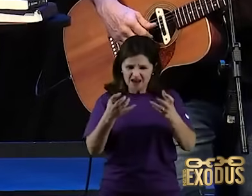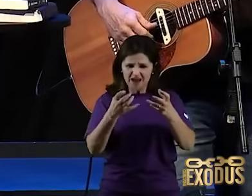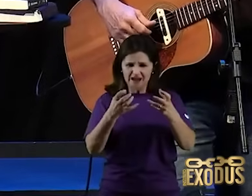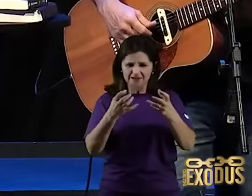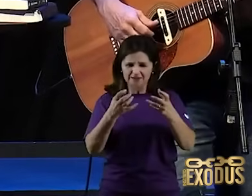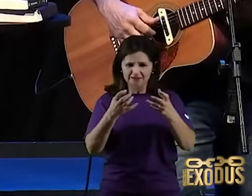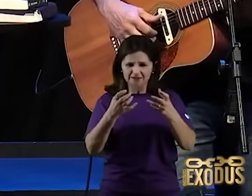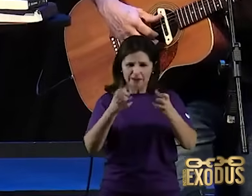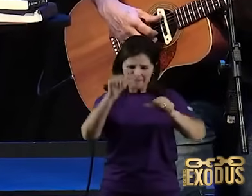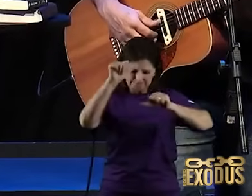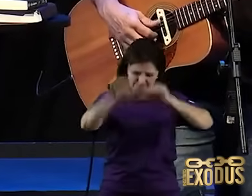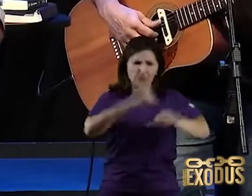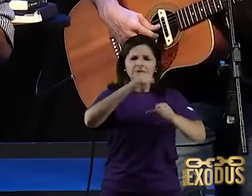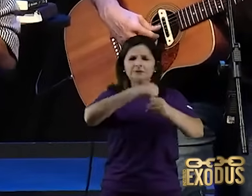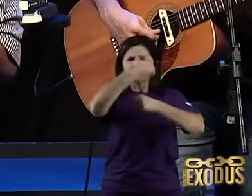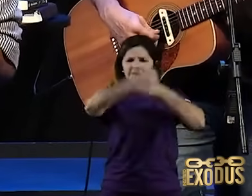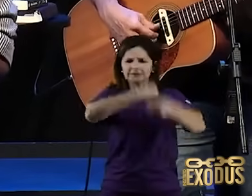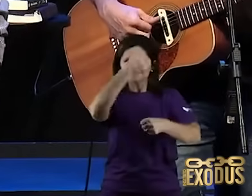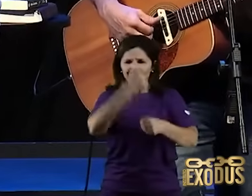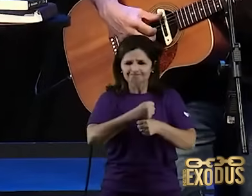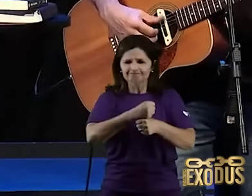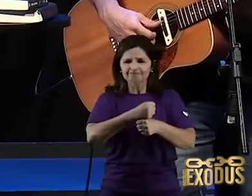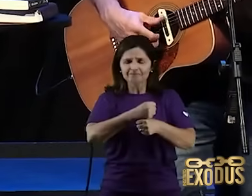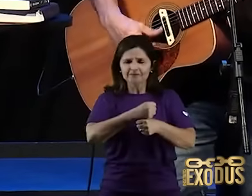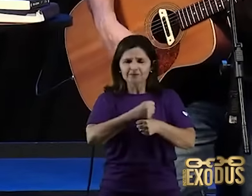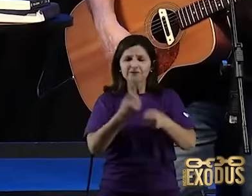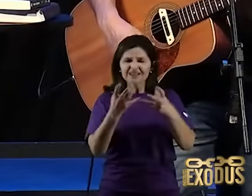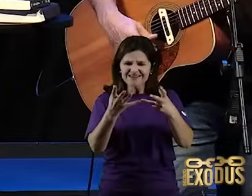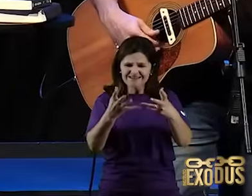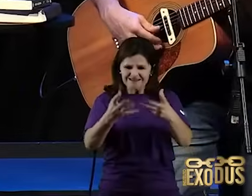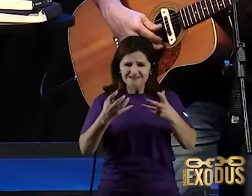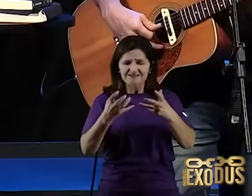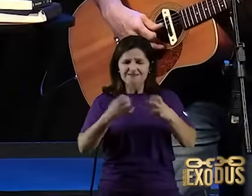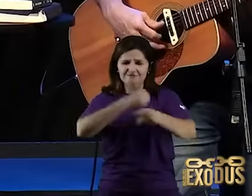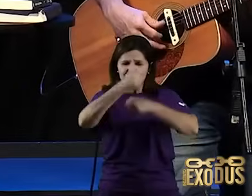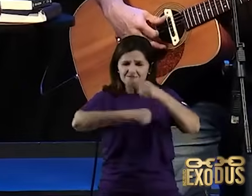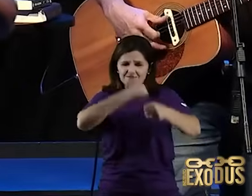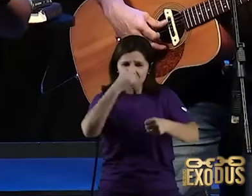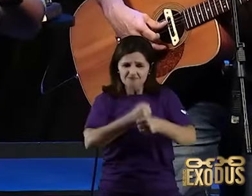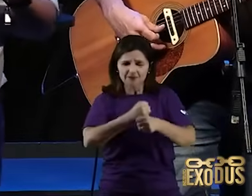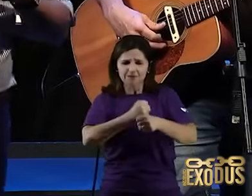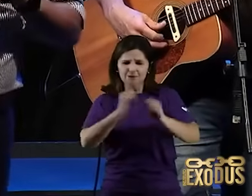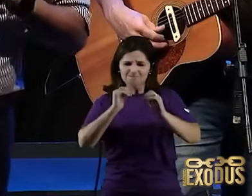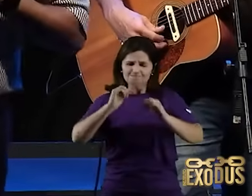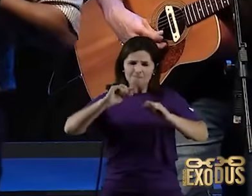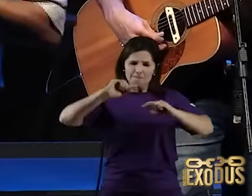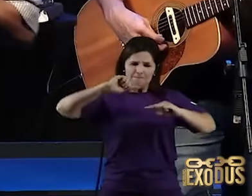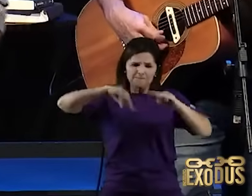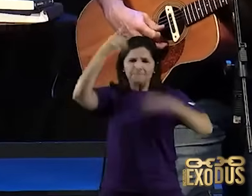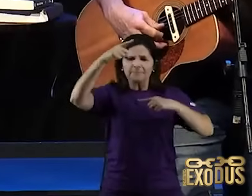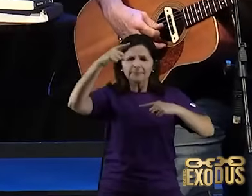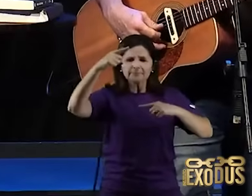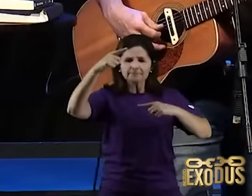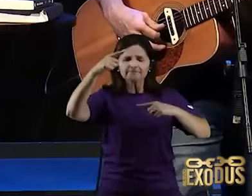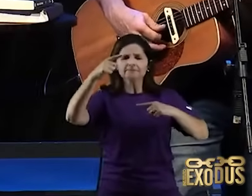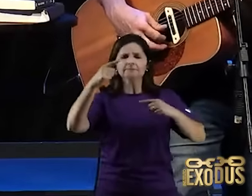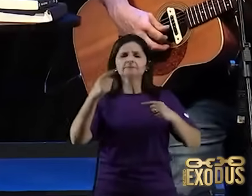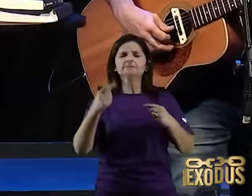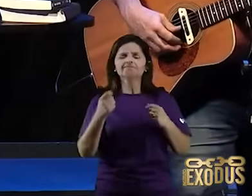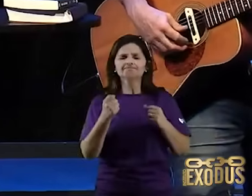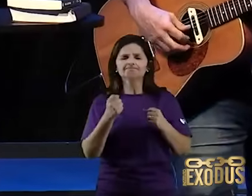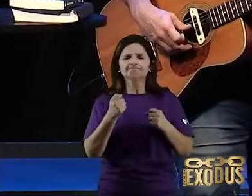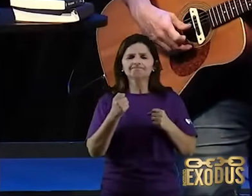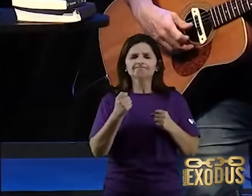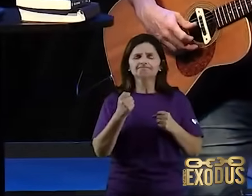mão diga eu quero um ano um ano que vai marcar para sempre a minha história pode baixar sua